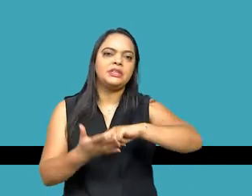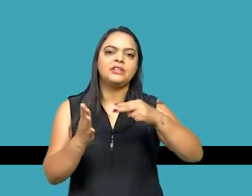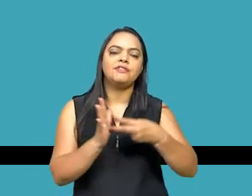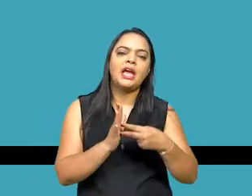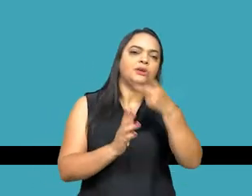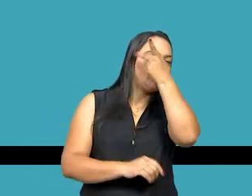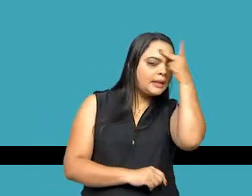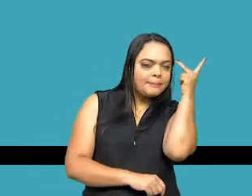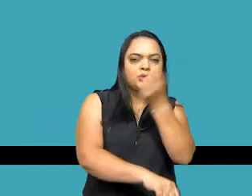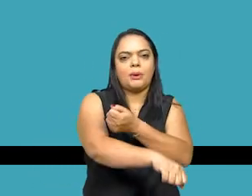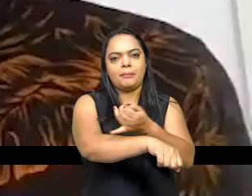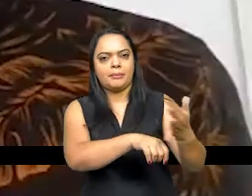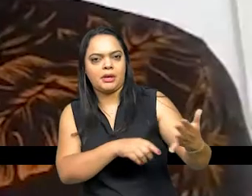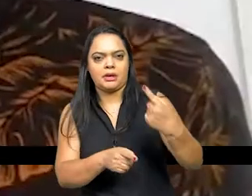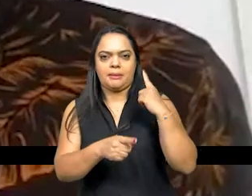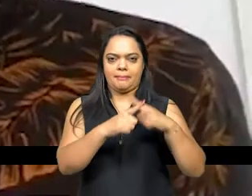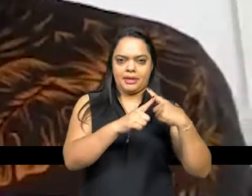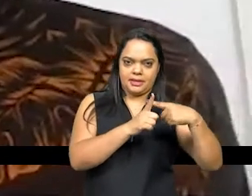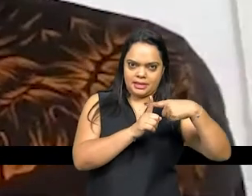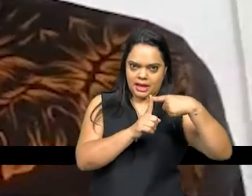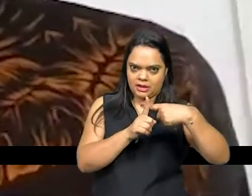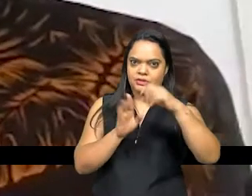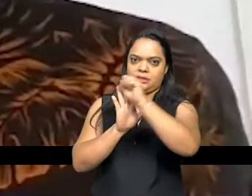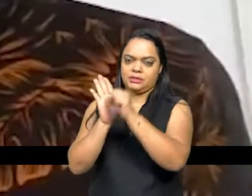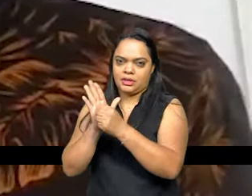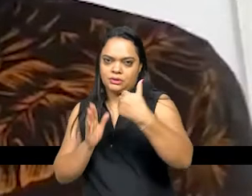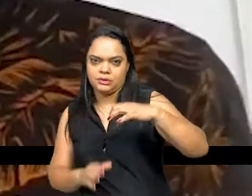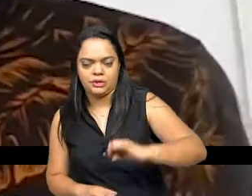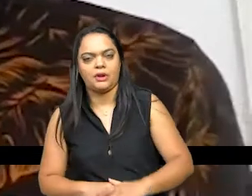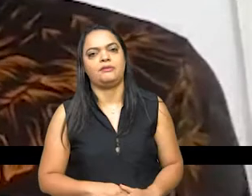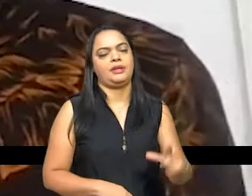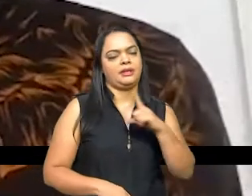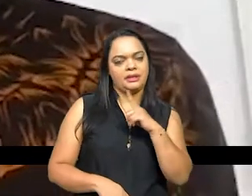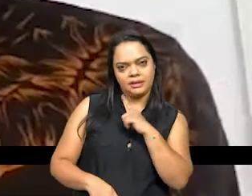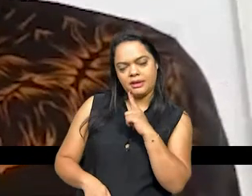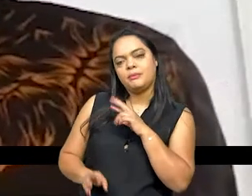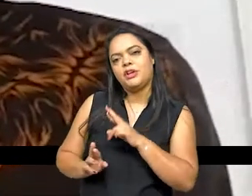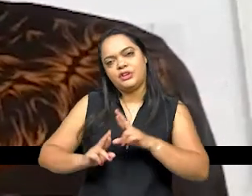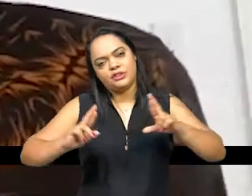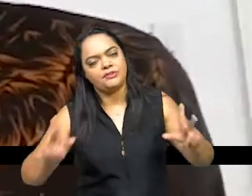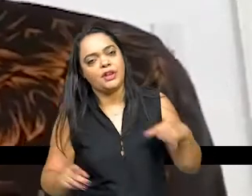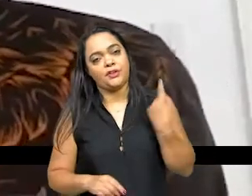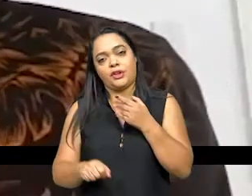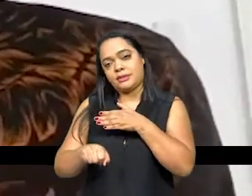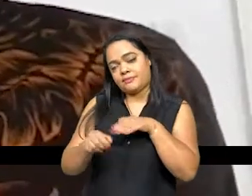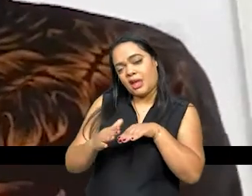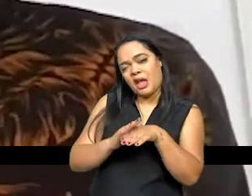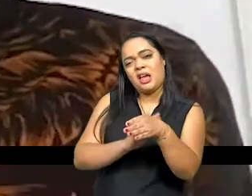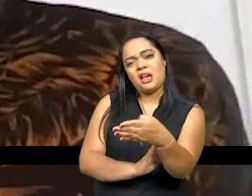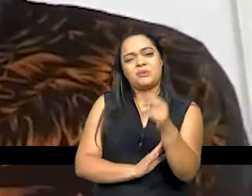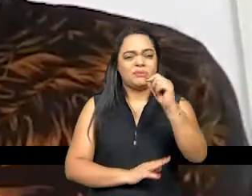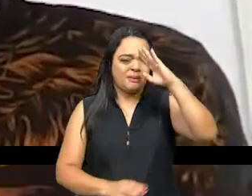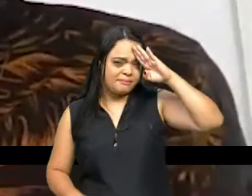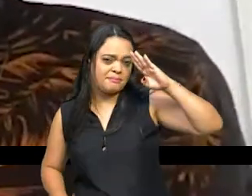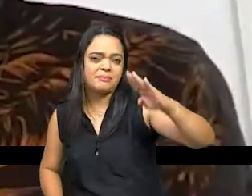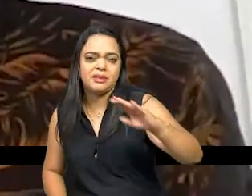XIX. Bom, nós temos elementos de continuidade e nós temos diferenças, né? Primeiro, a gente está muito acostumado, principalmente a